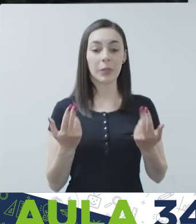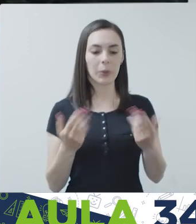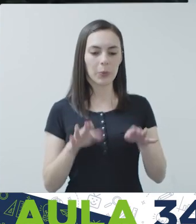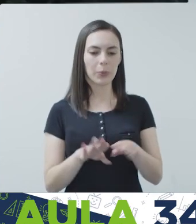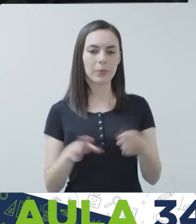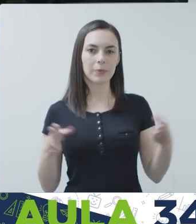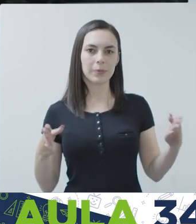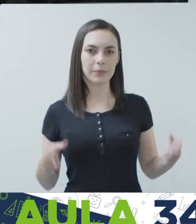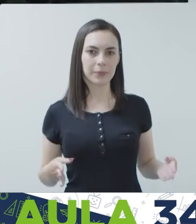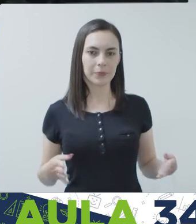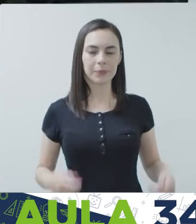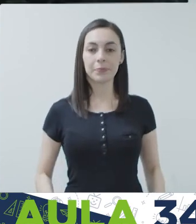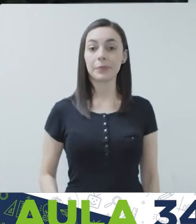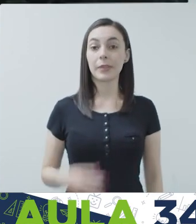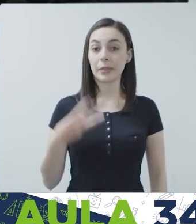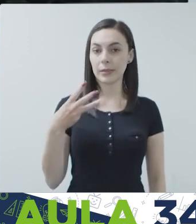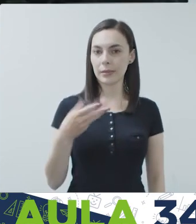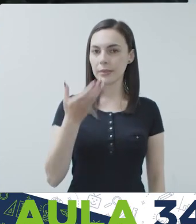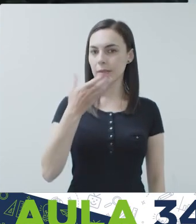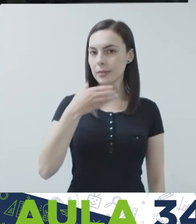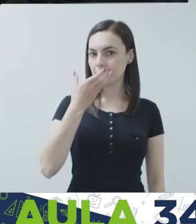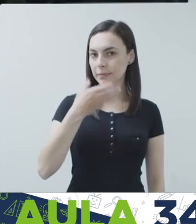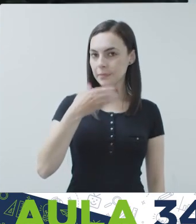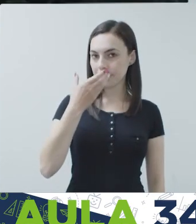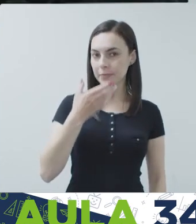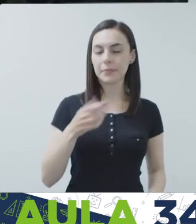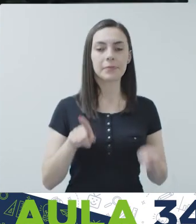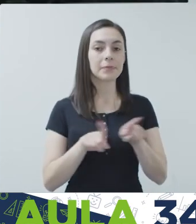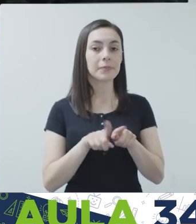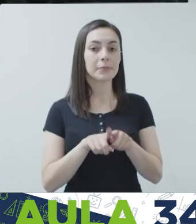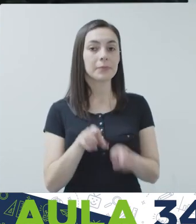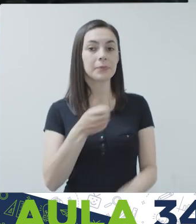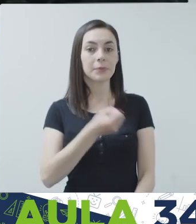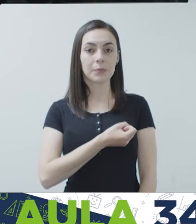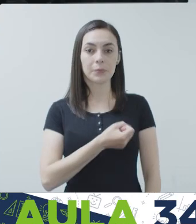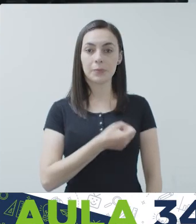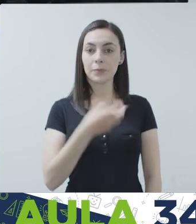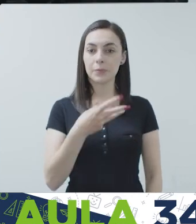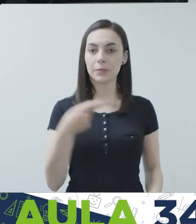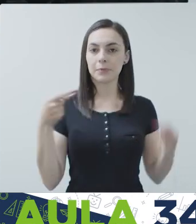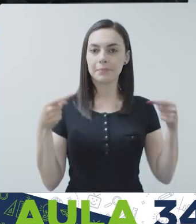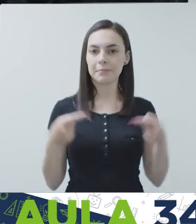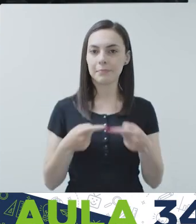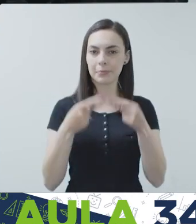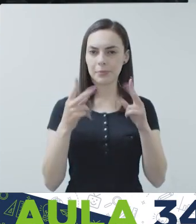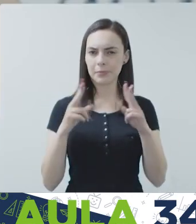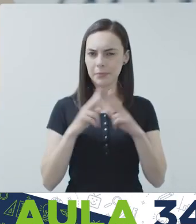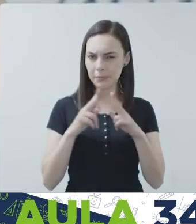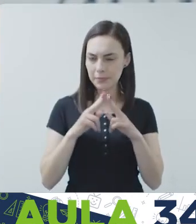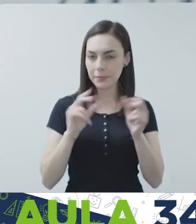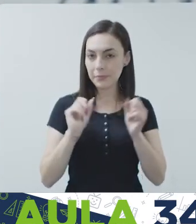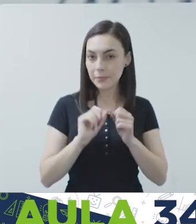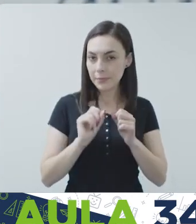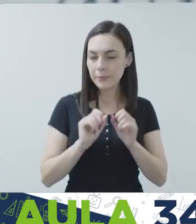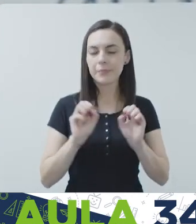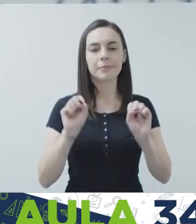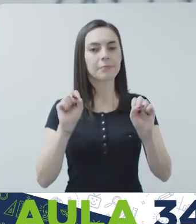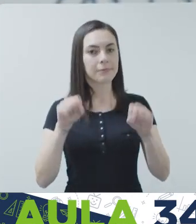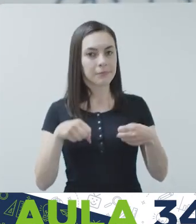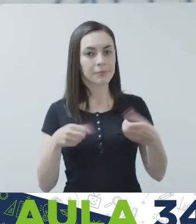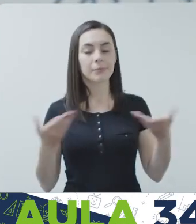mesa. Três maçãs e o número 3. Fizemos o par? Fizemos. Então, nós